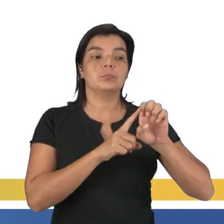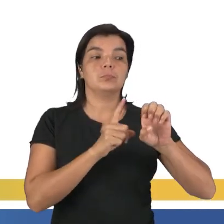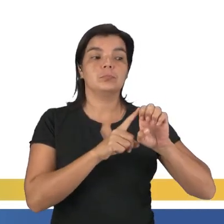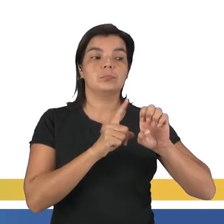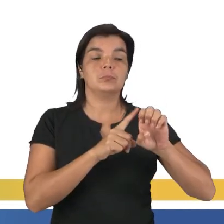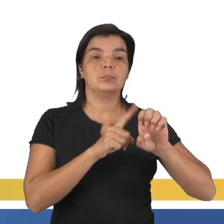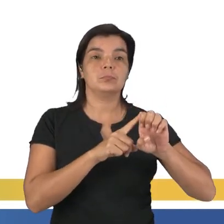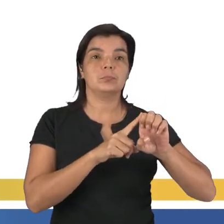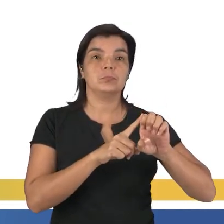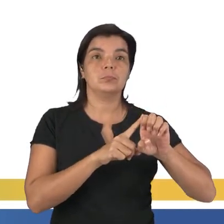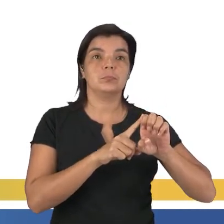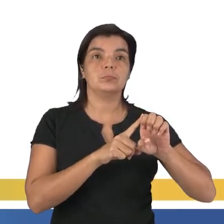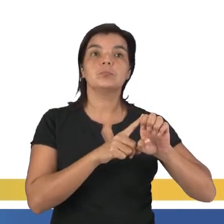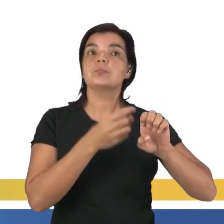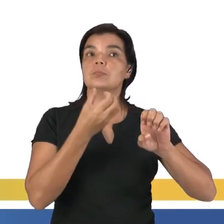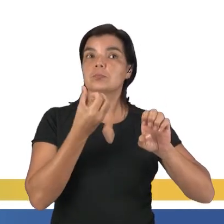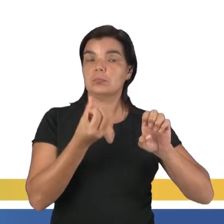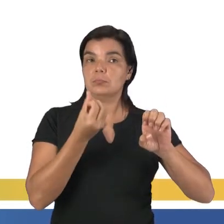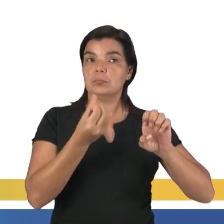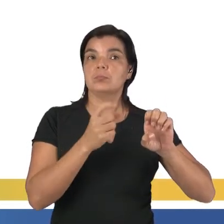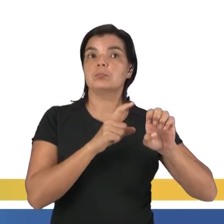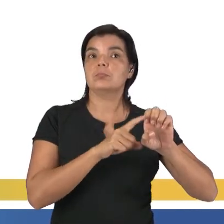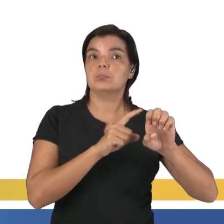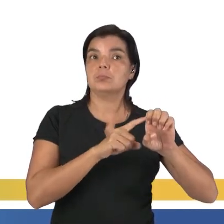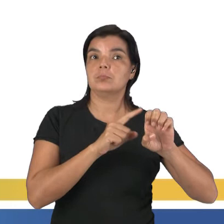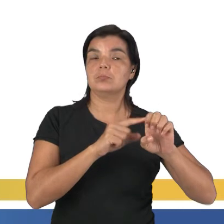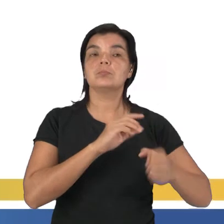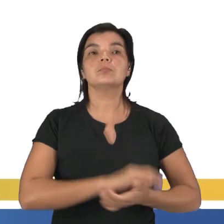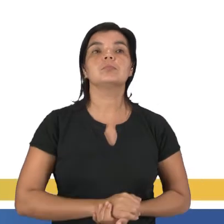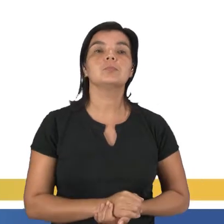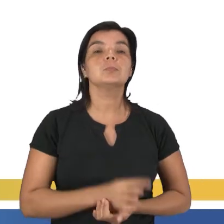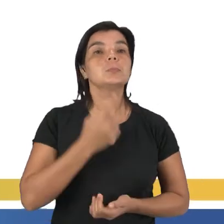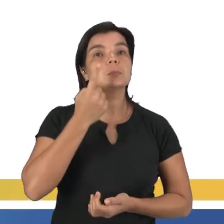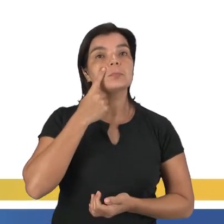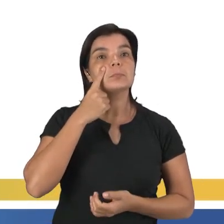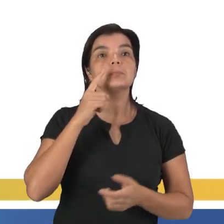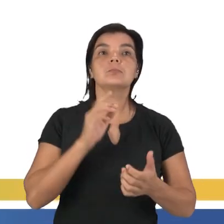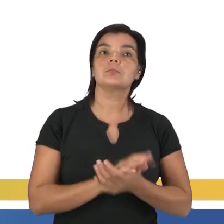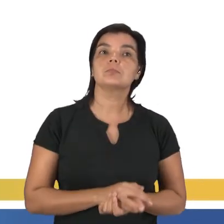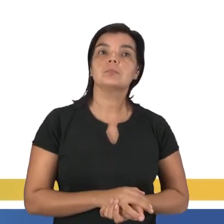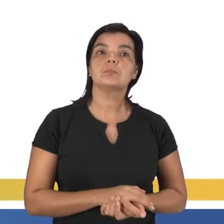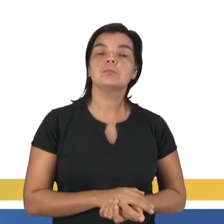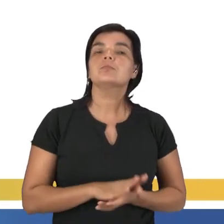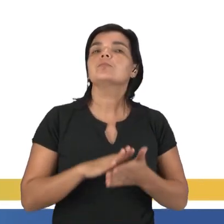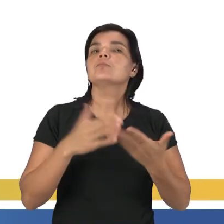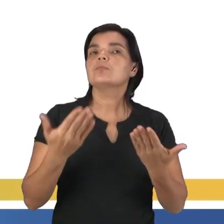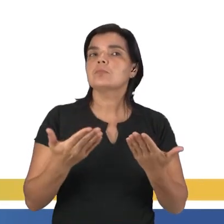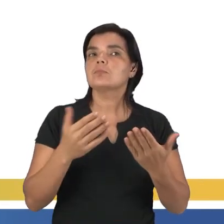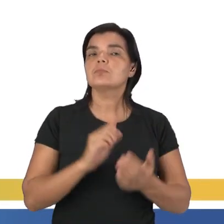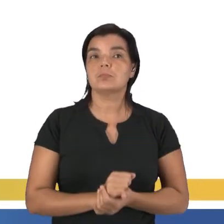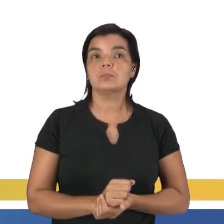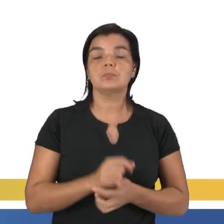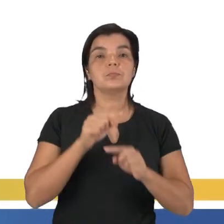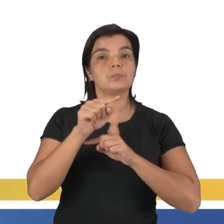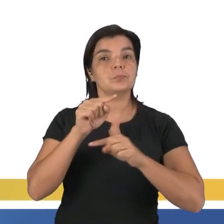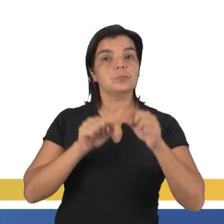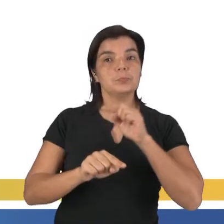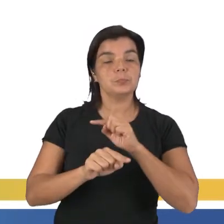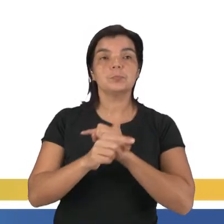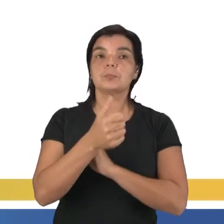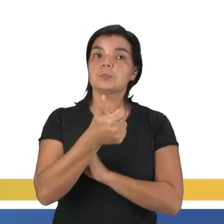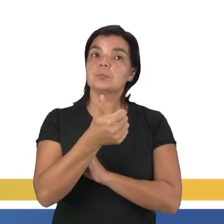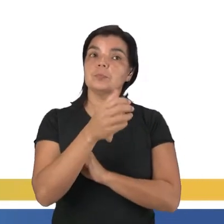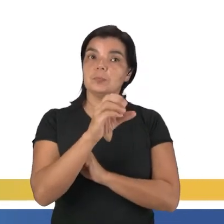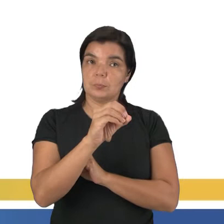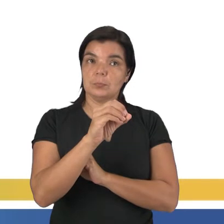pular 6 casas para a esquerda, ok? Então, esse é o nosso primeiro passo. Qual é o segundo? Nós vamos dividir o valor dado por